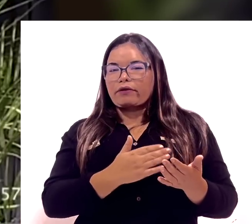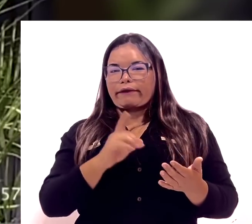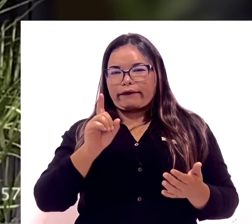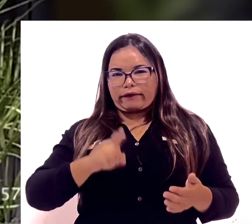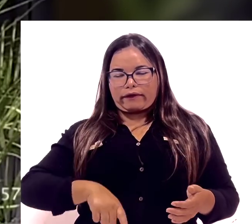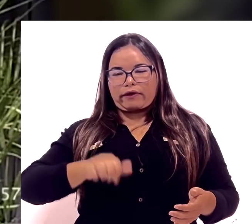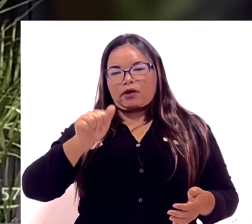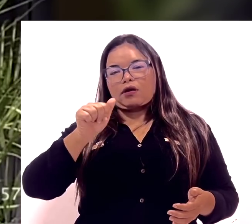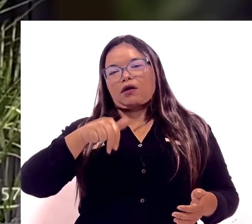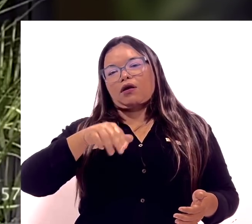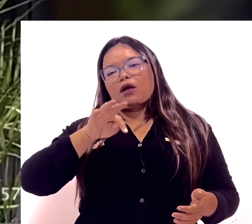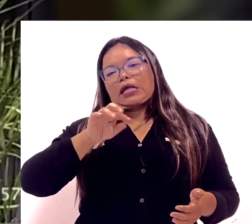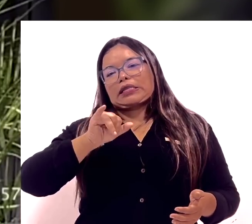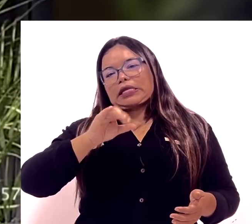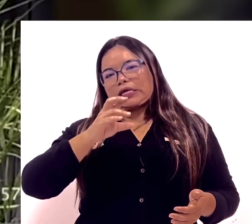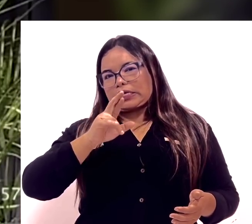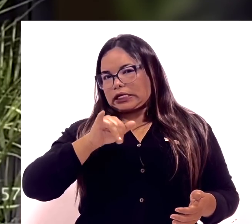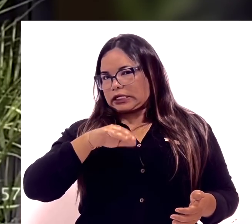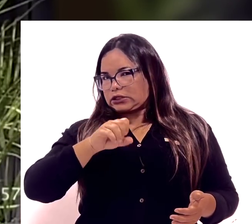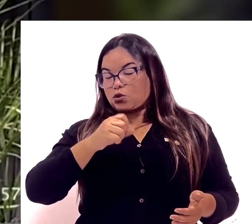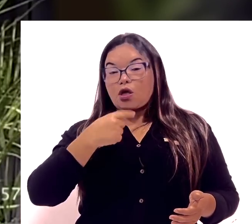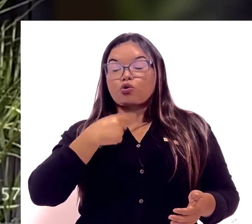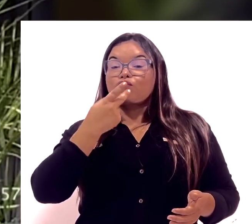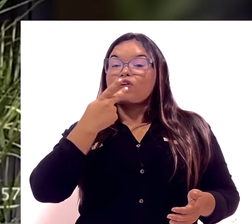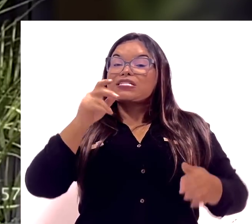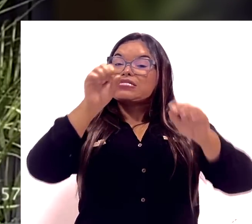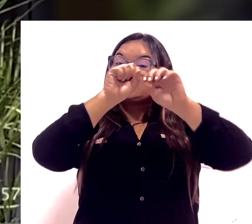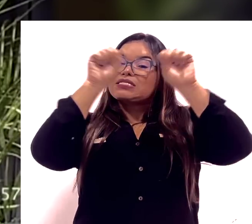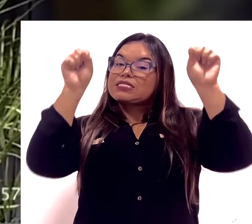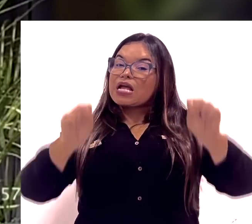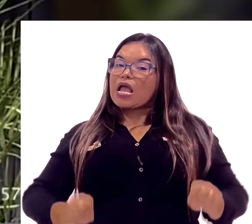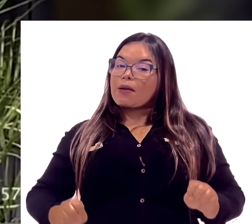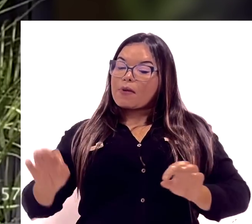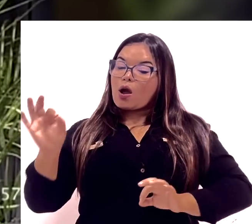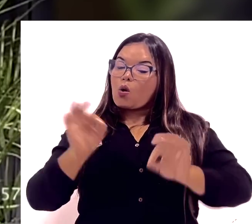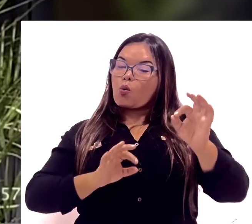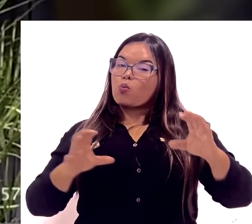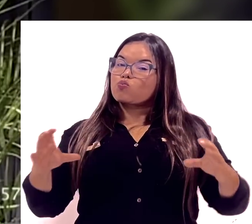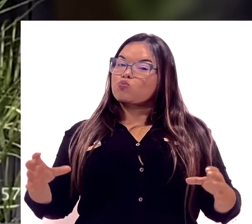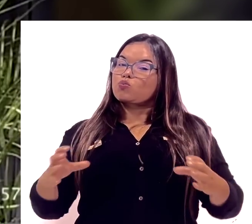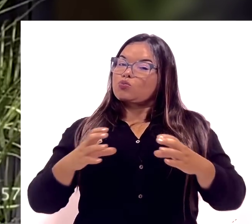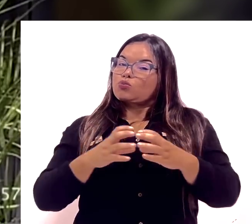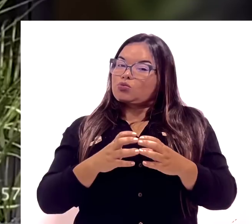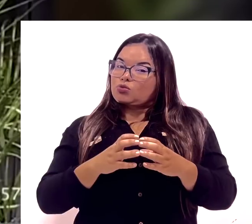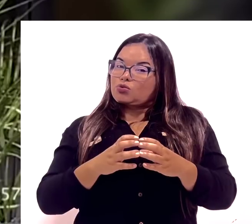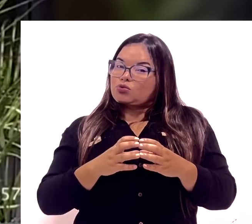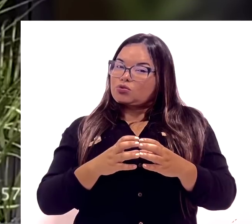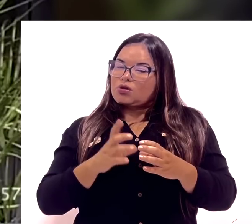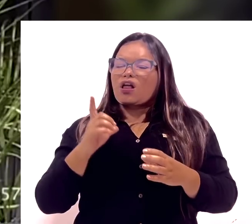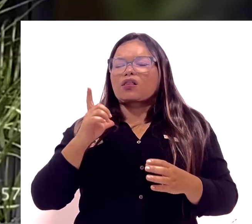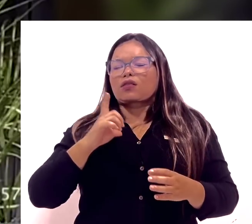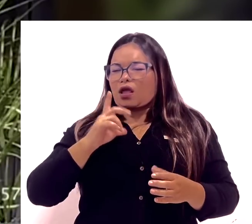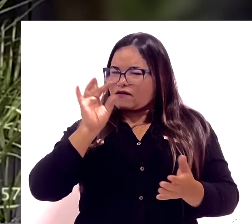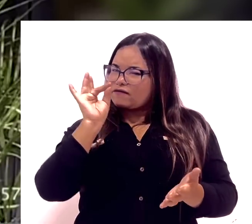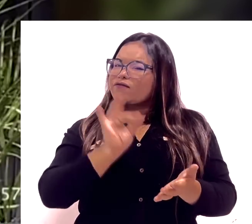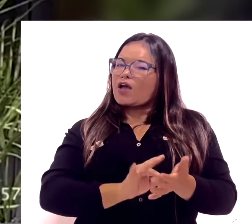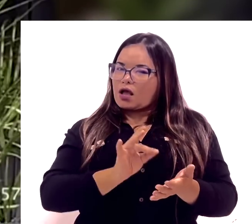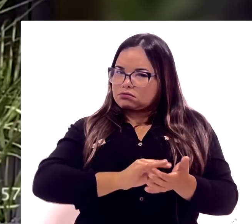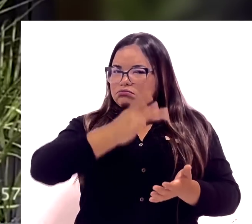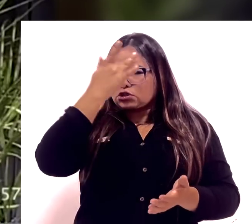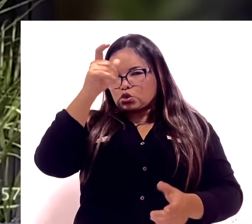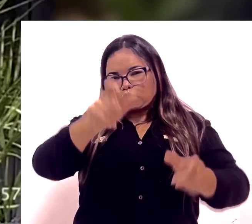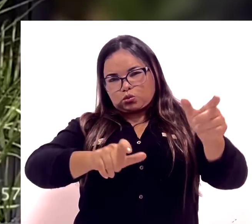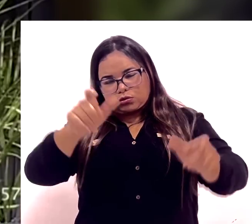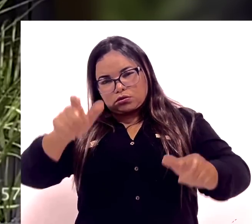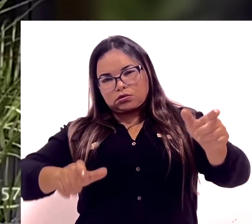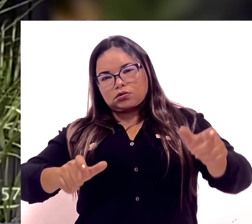de um sistema aqui. Há um sistema. Há muitos bons católicos na Igreja de Roma que adoram